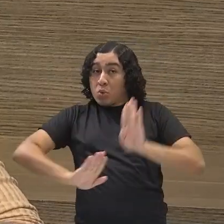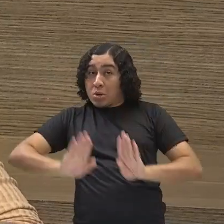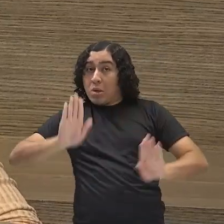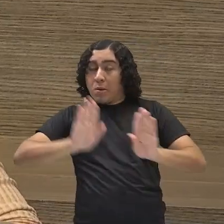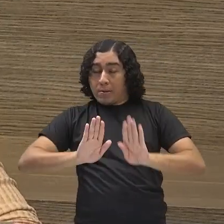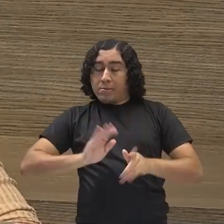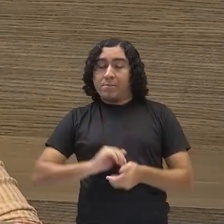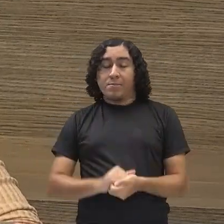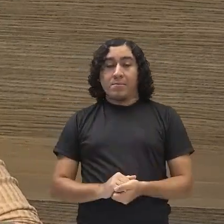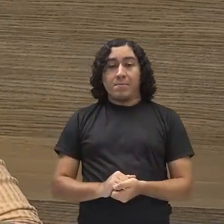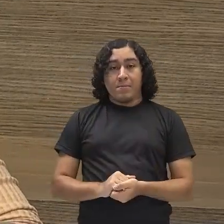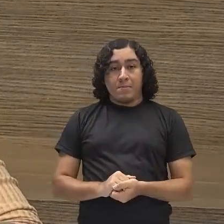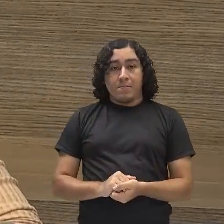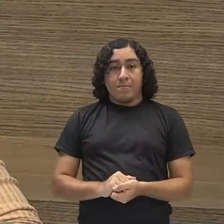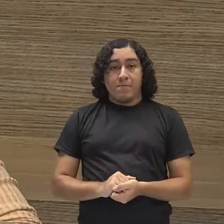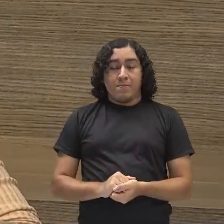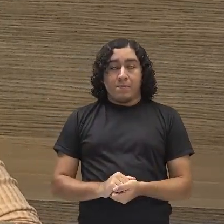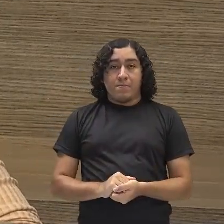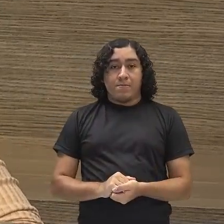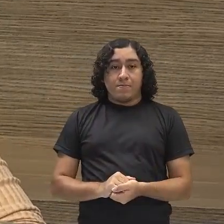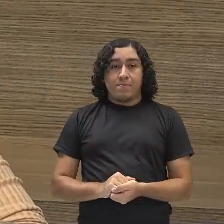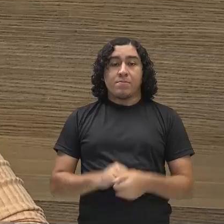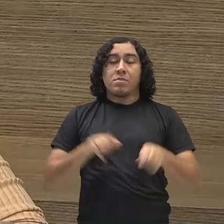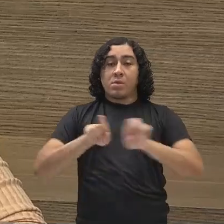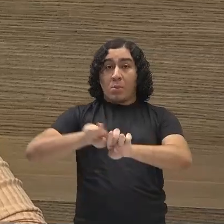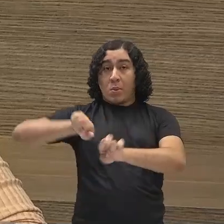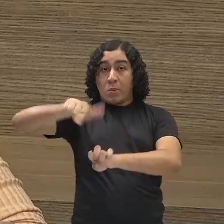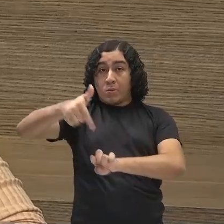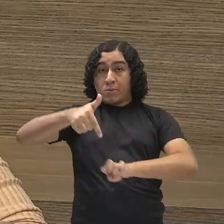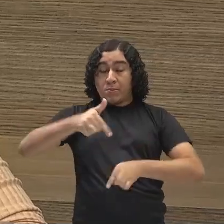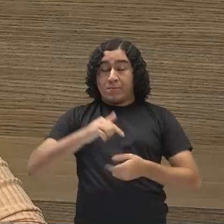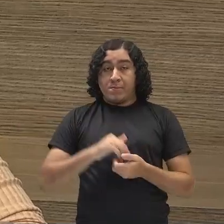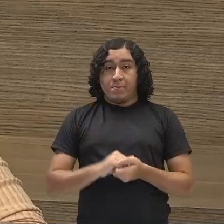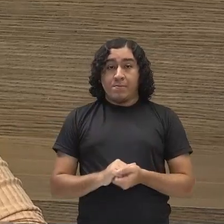isso. Outra situação,